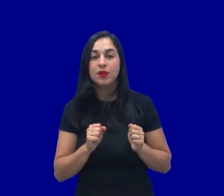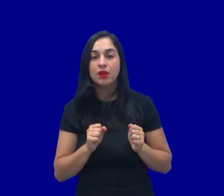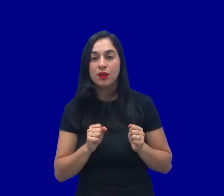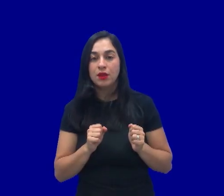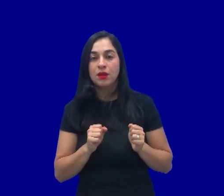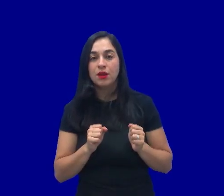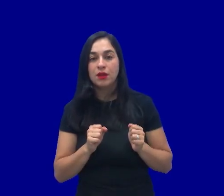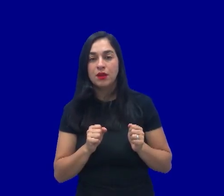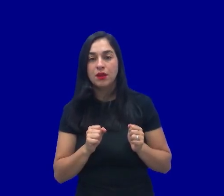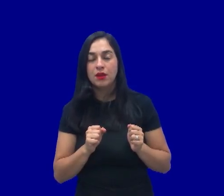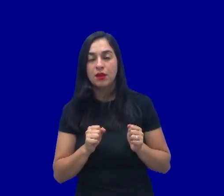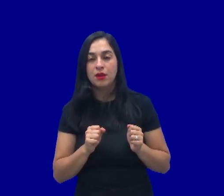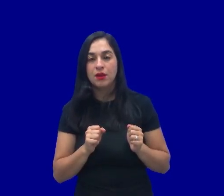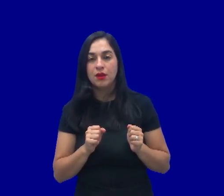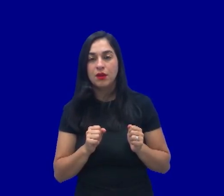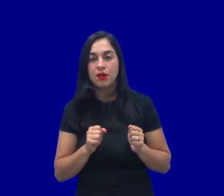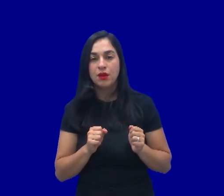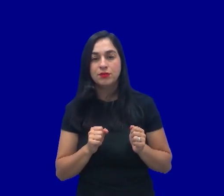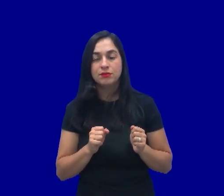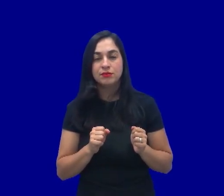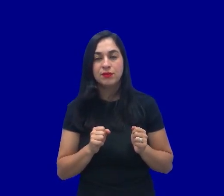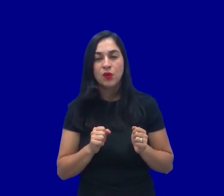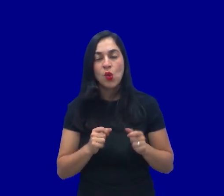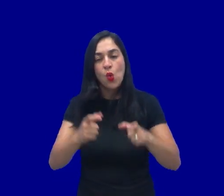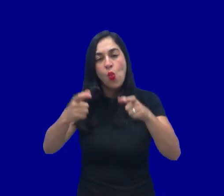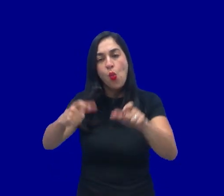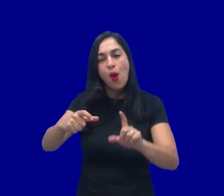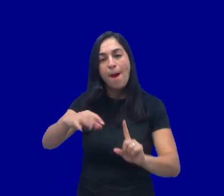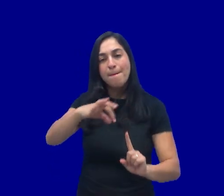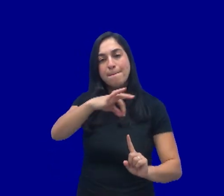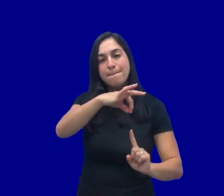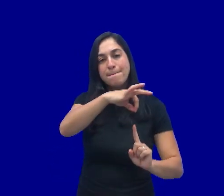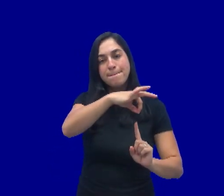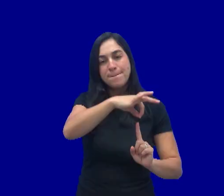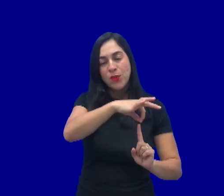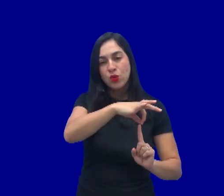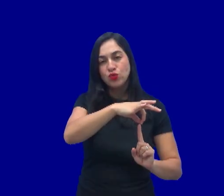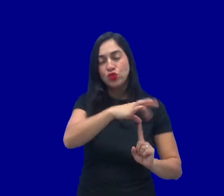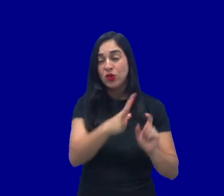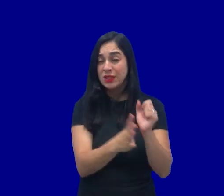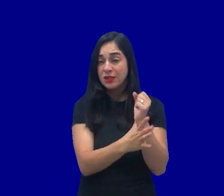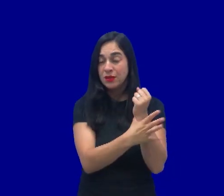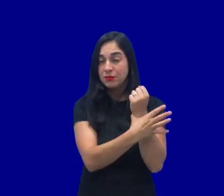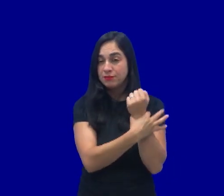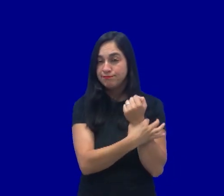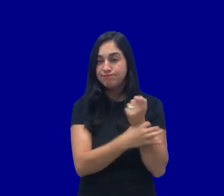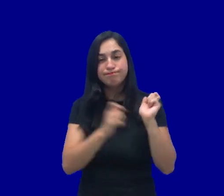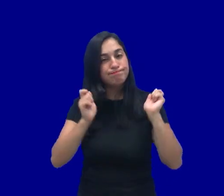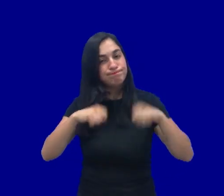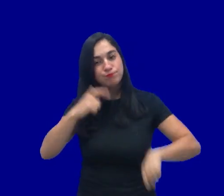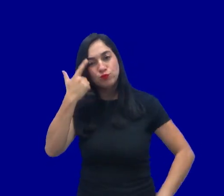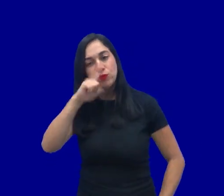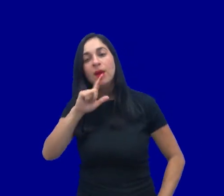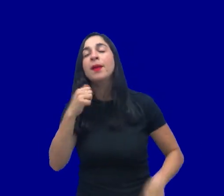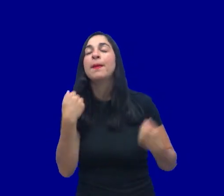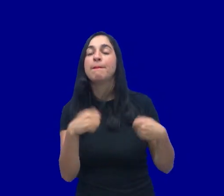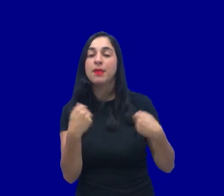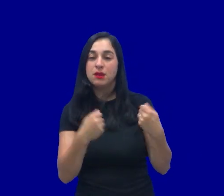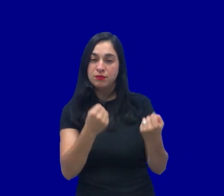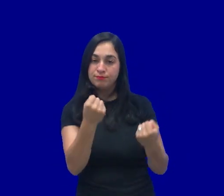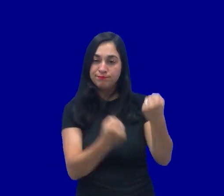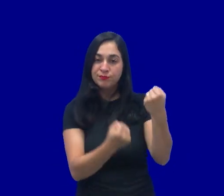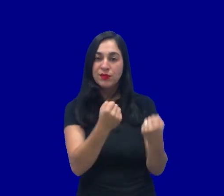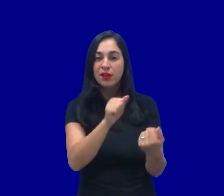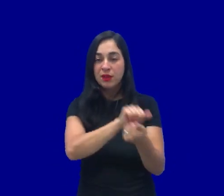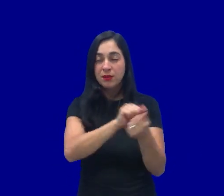impossibilitados de chegar até o ponto de ônibus com segurança também precisam ser beneficiados. Alô,